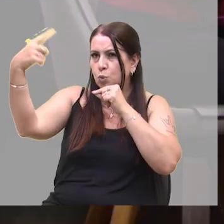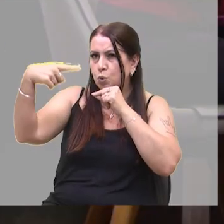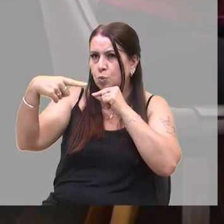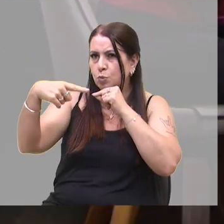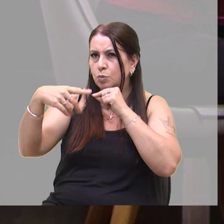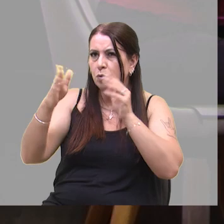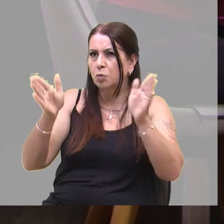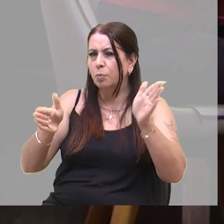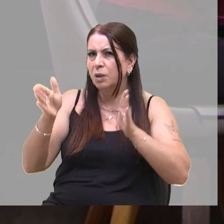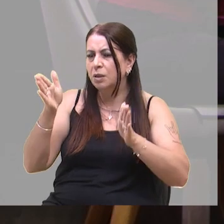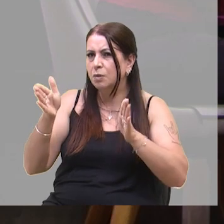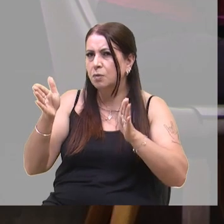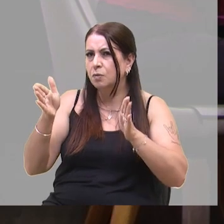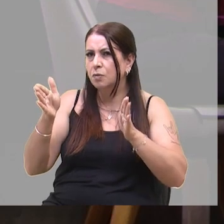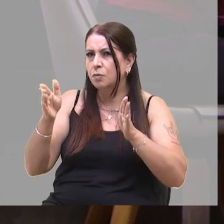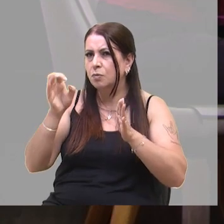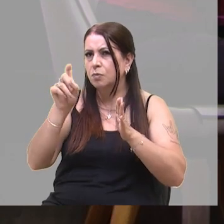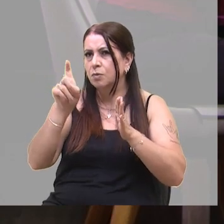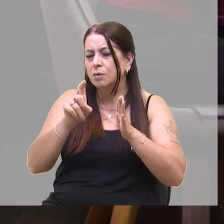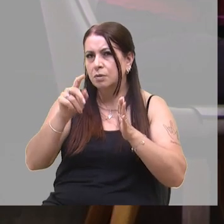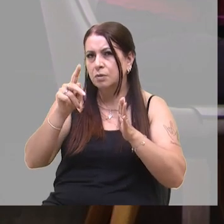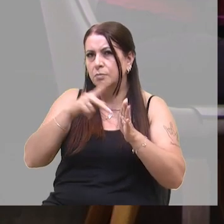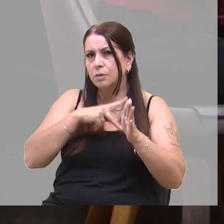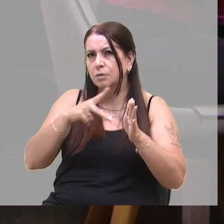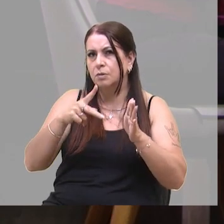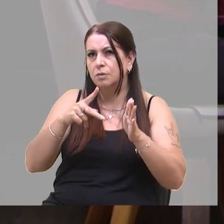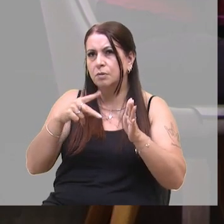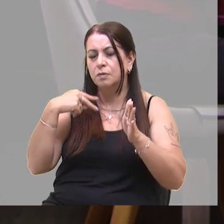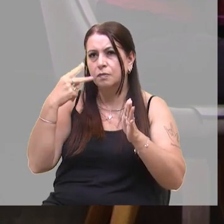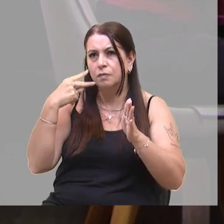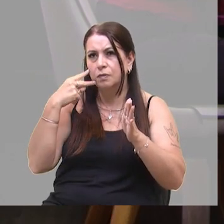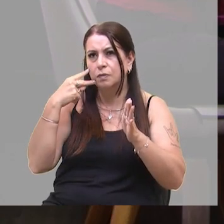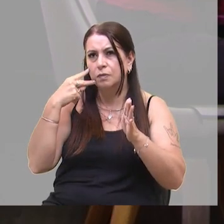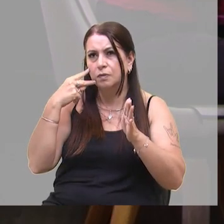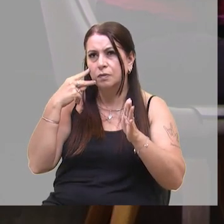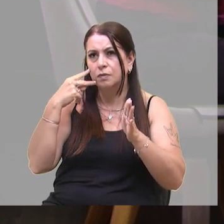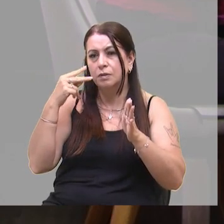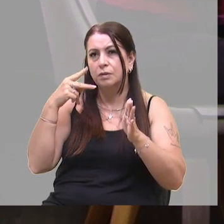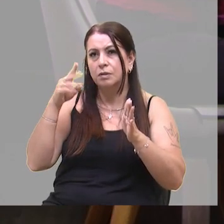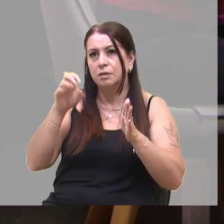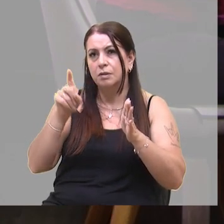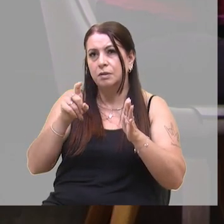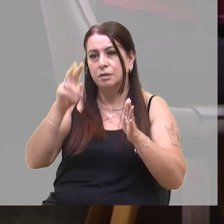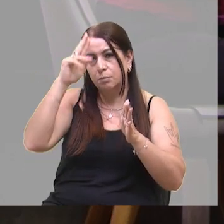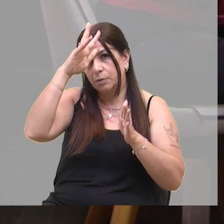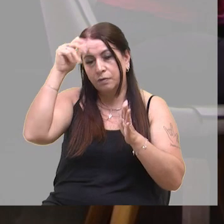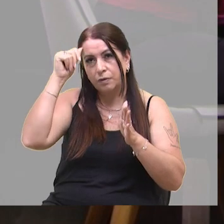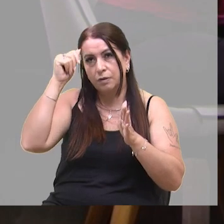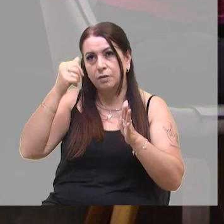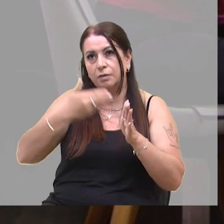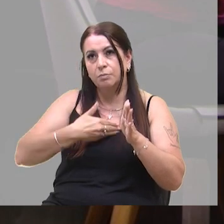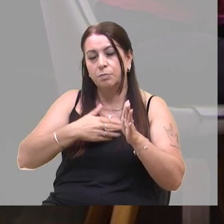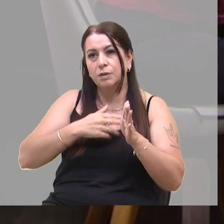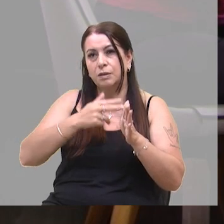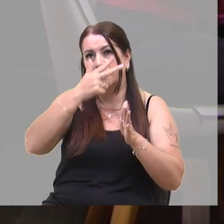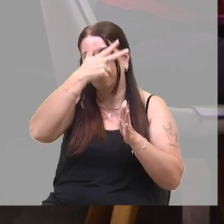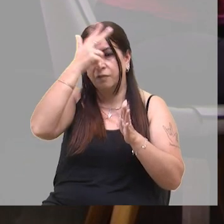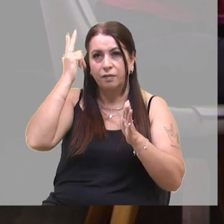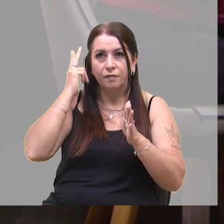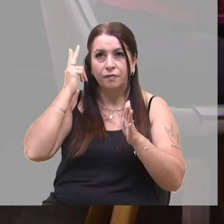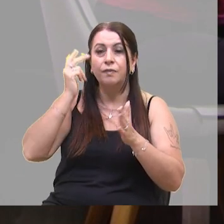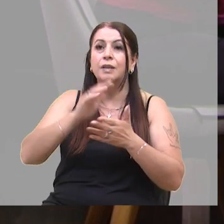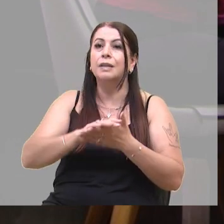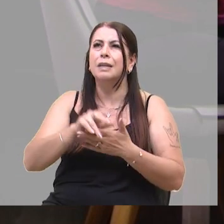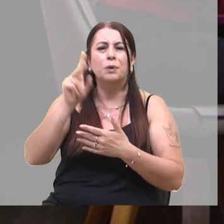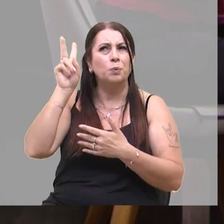estou enganado, as placas solares vêm do período do ex-presidente, vereador desta casa e ex-prefeito municipal,